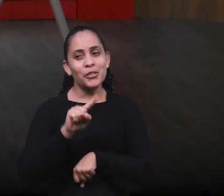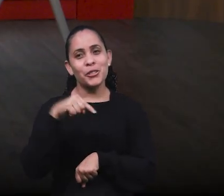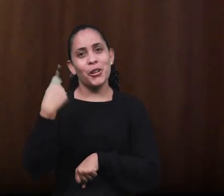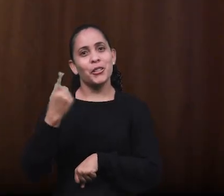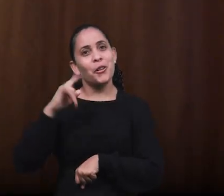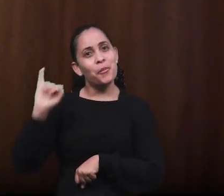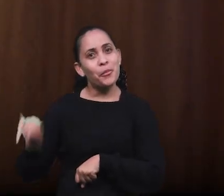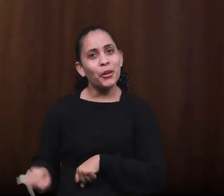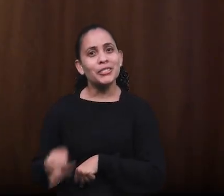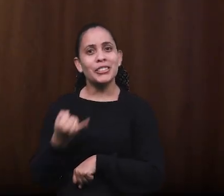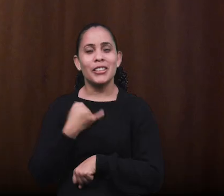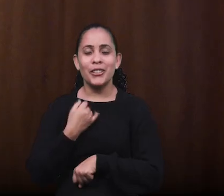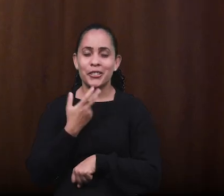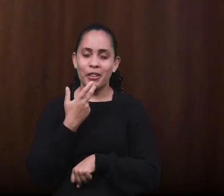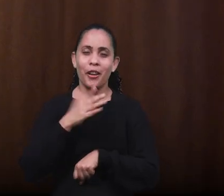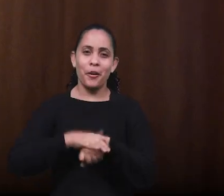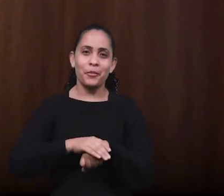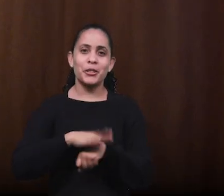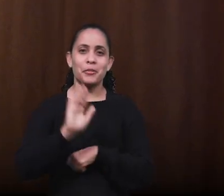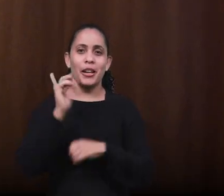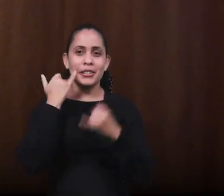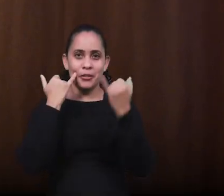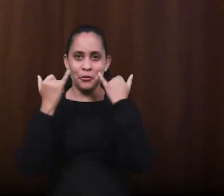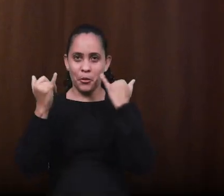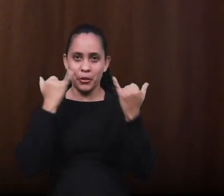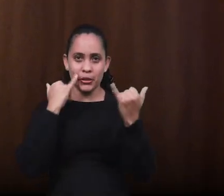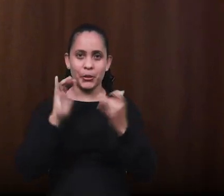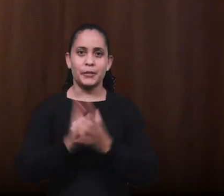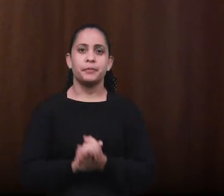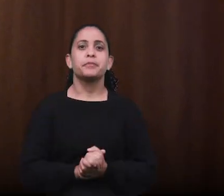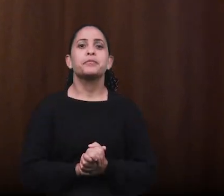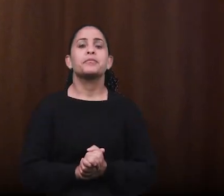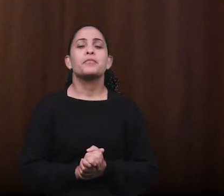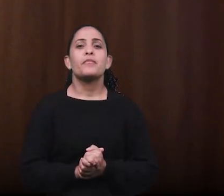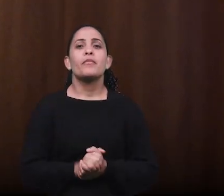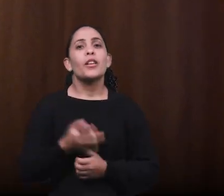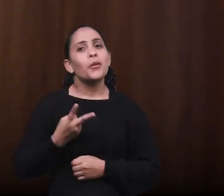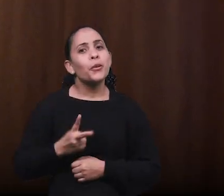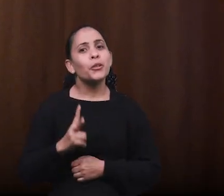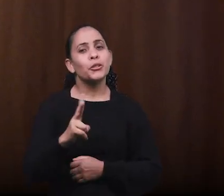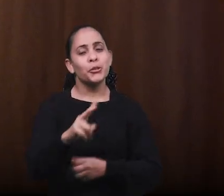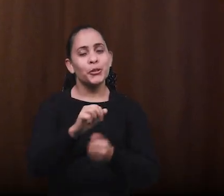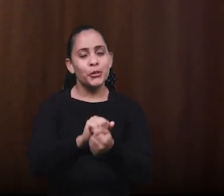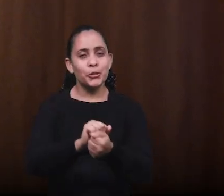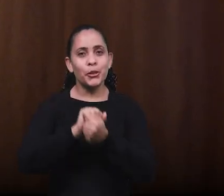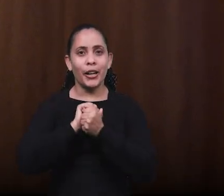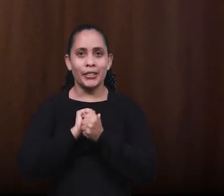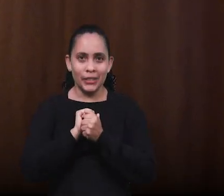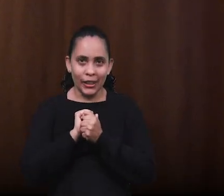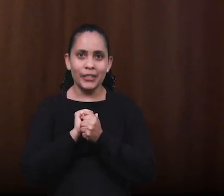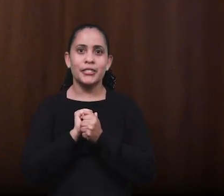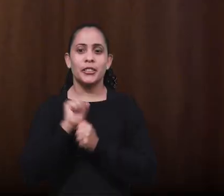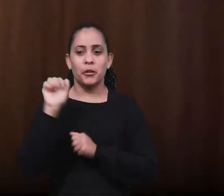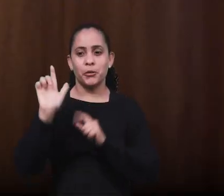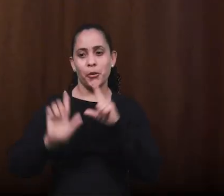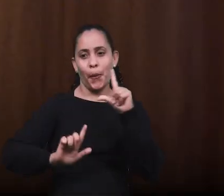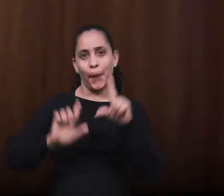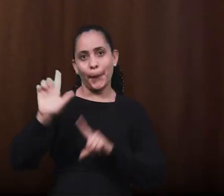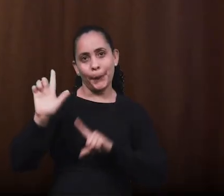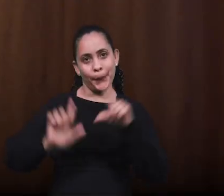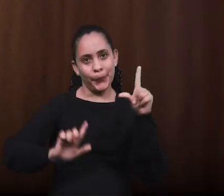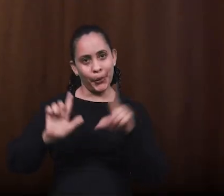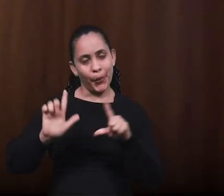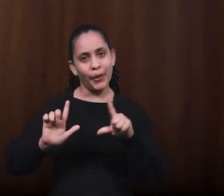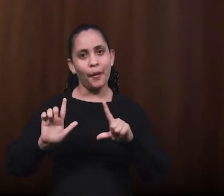por aqui. Quem sabe numa outra oportunidade trazemos mais informações nesse sentido. Continue acompanhando, porque este é